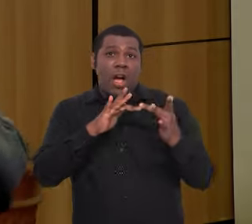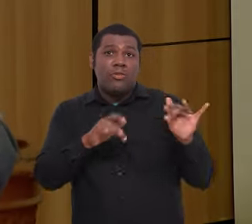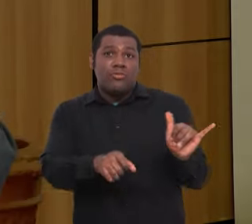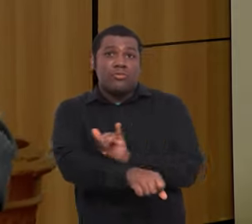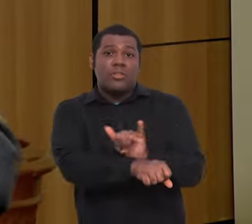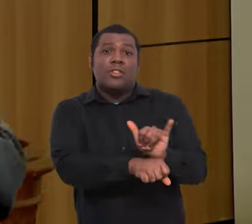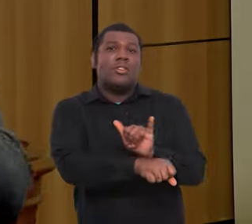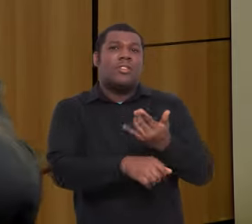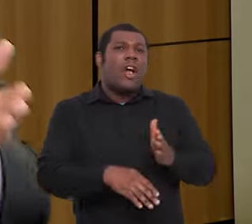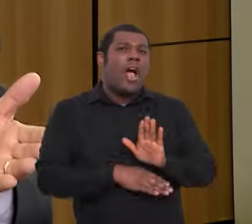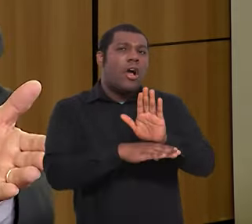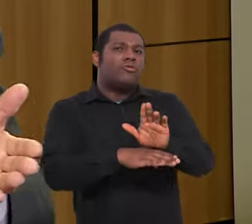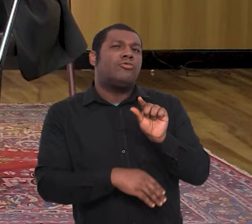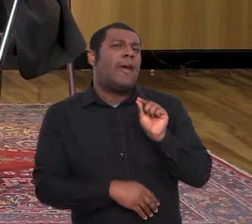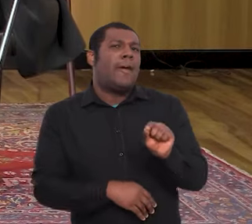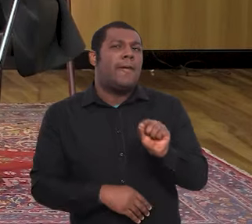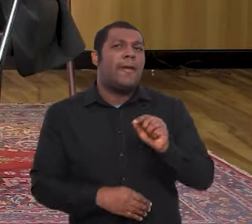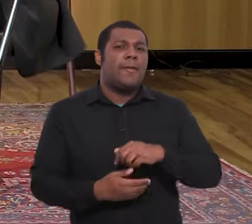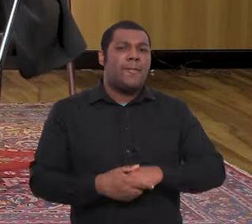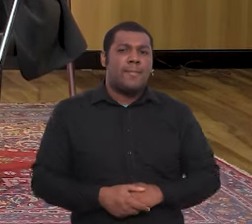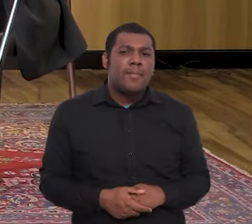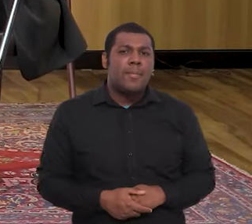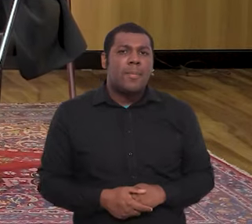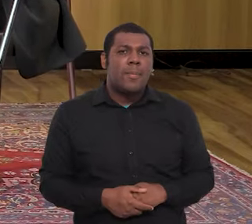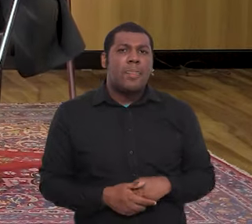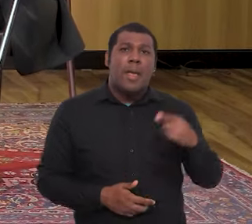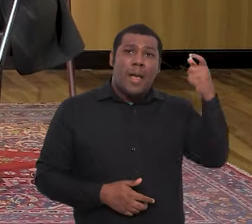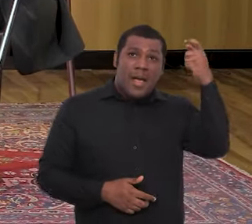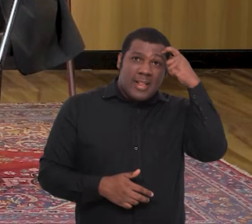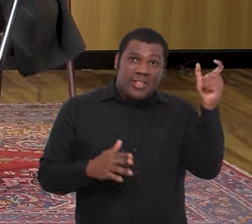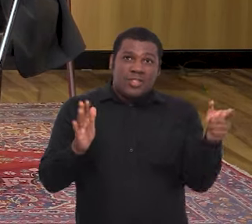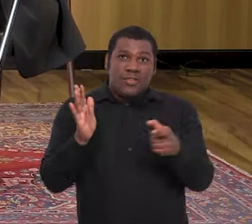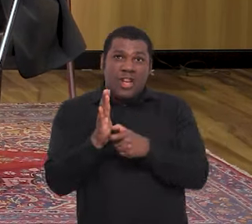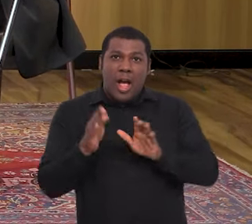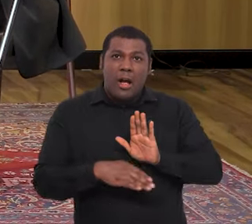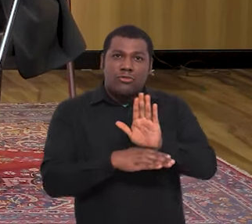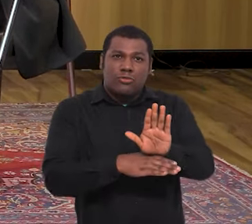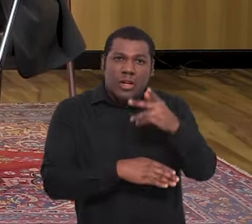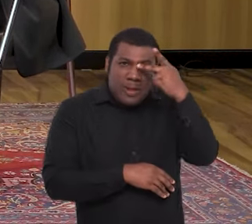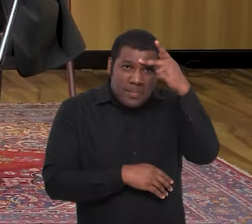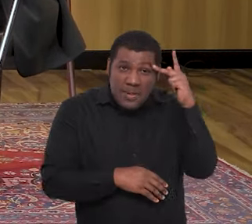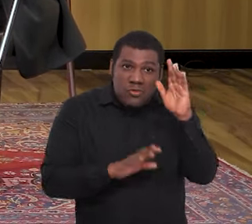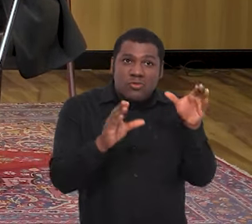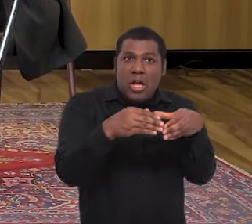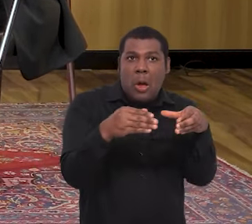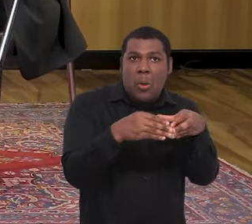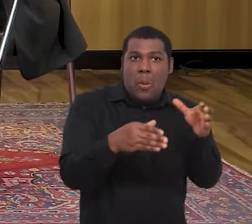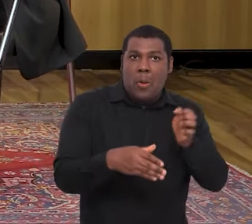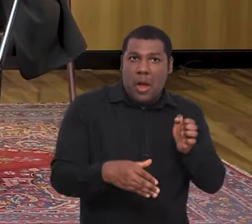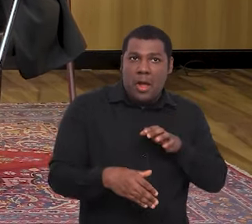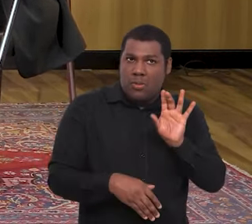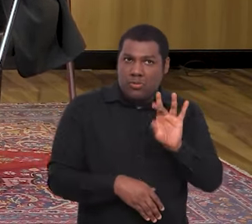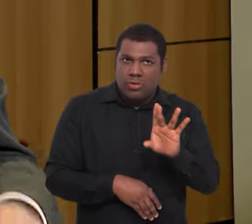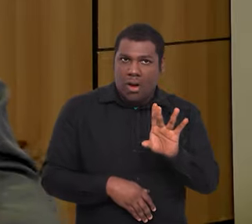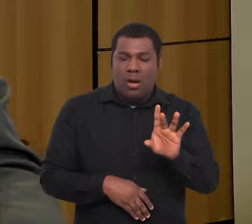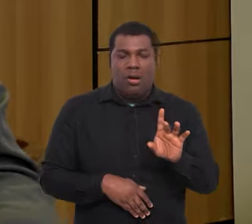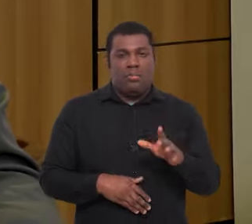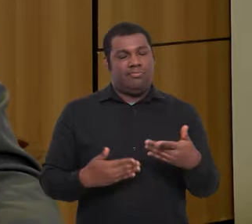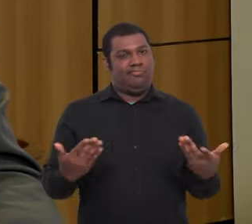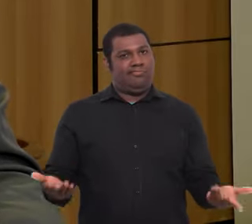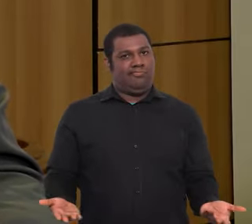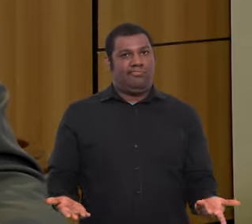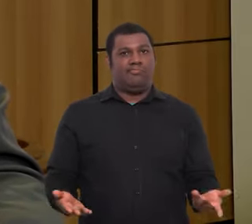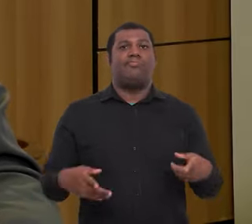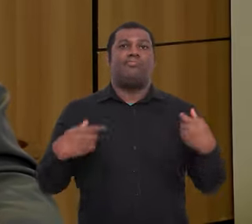para que para quem a serviço de quem a serviço de poucos e a serviço do conjunto da sociedade porque nós